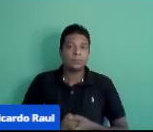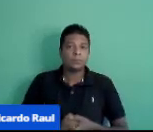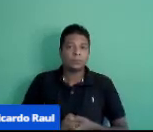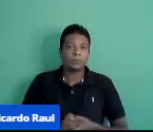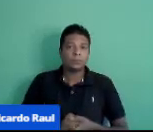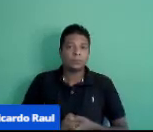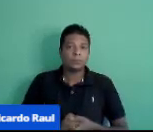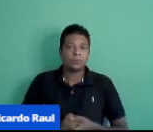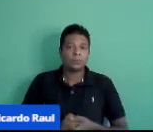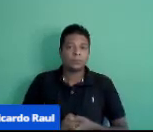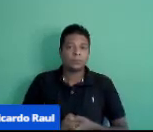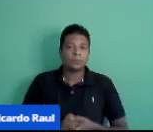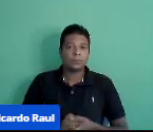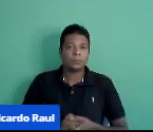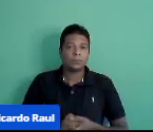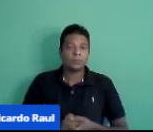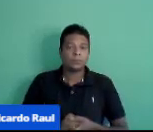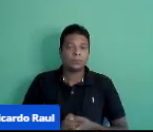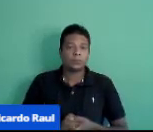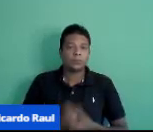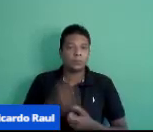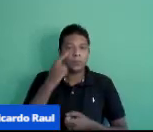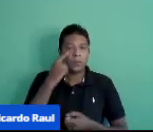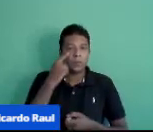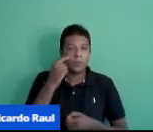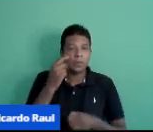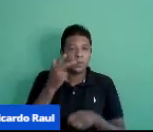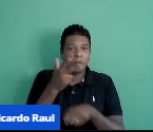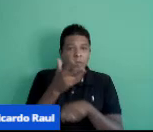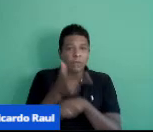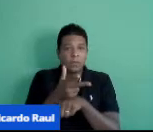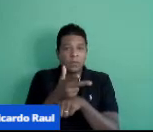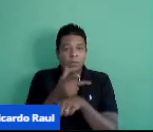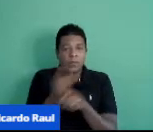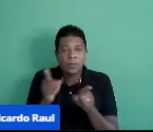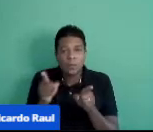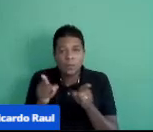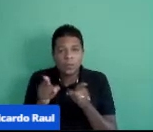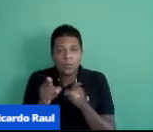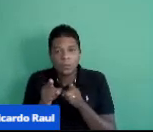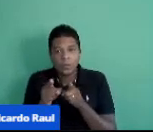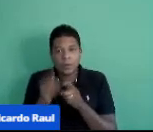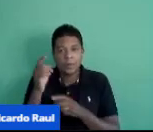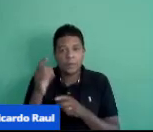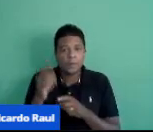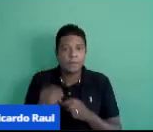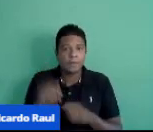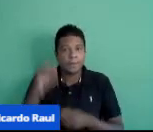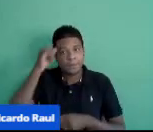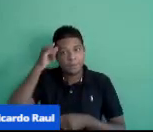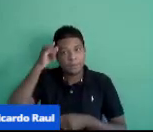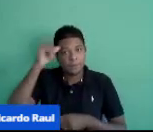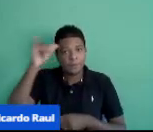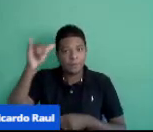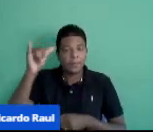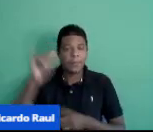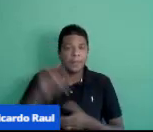Em alguns momentos, quando eu vejo que o vídeo vai ficar bem pequeno, assim, para evitar, né, o fato de gastar